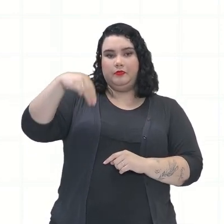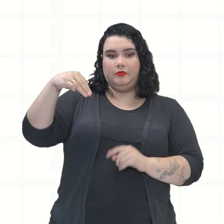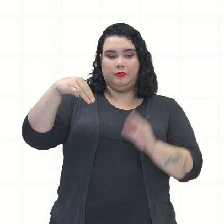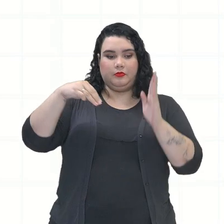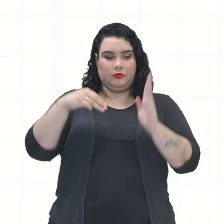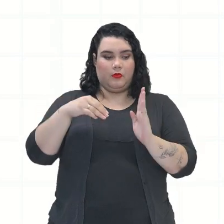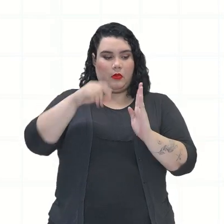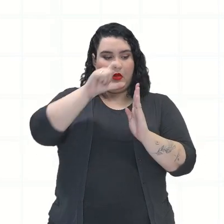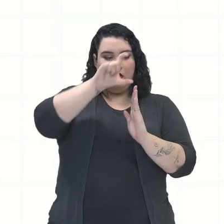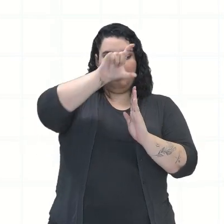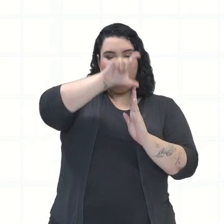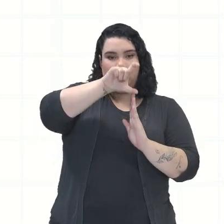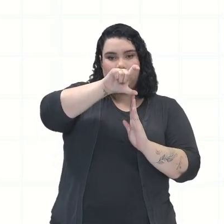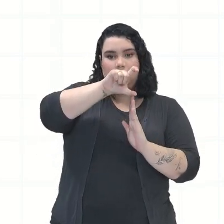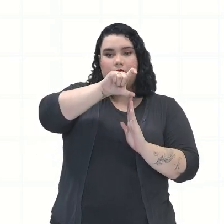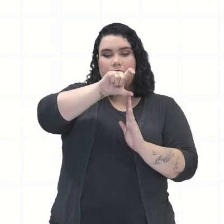aqui